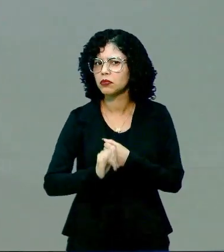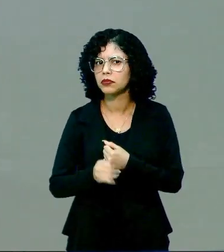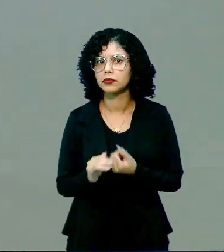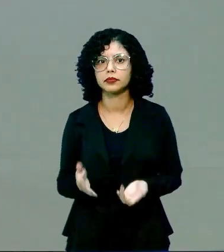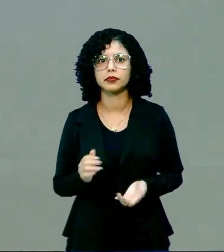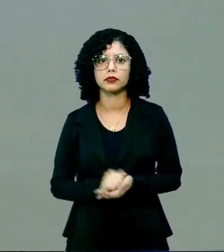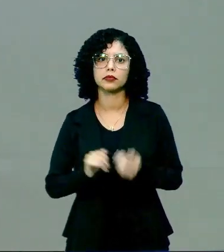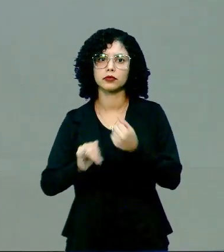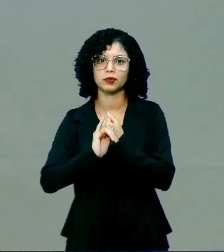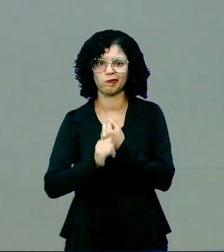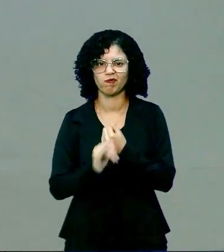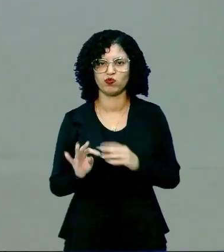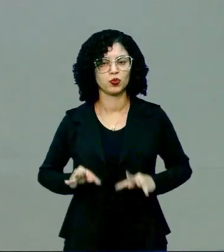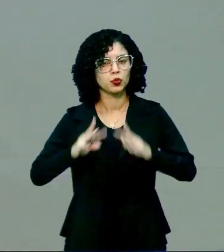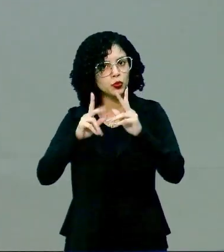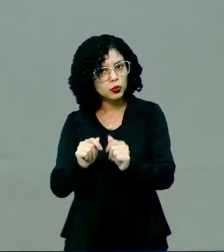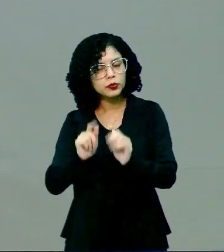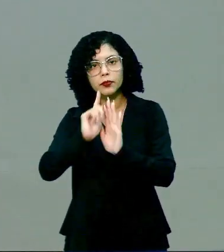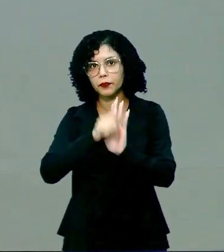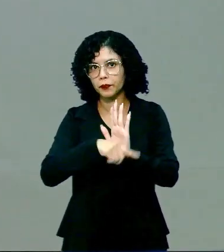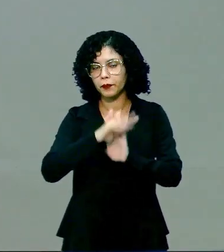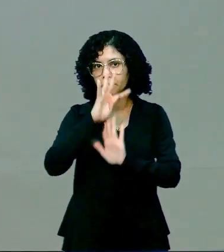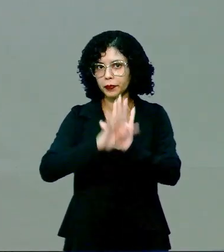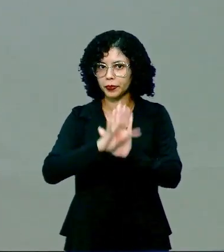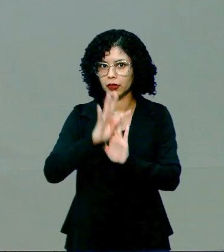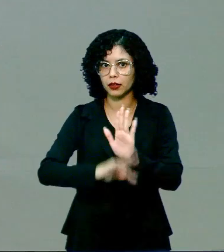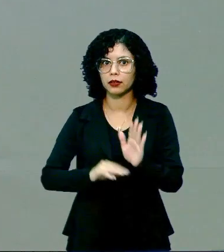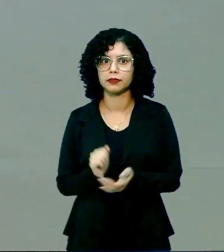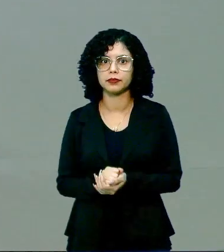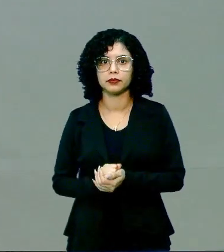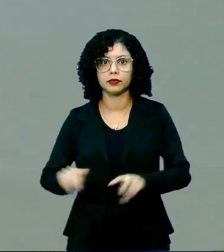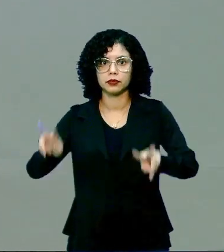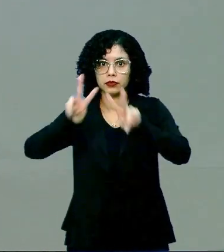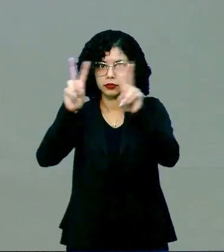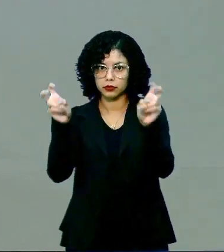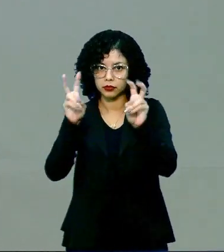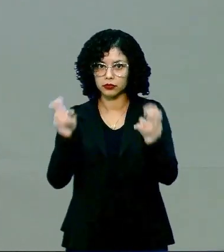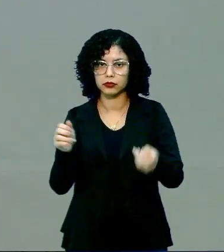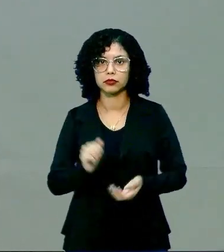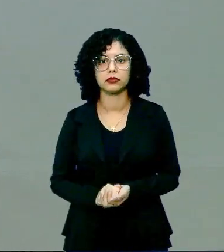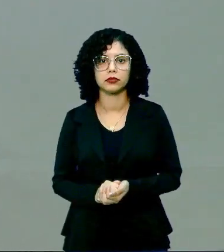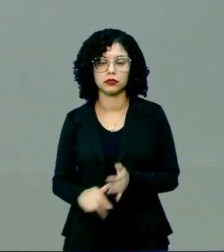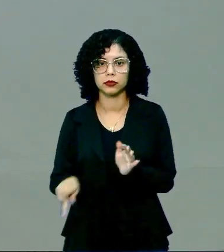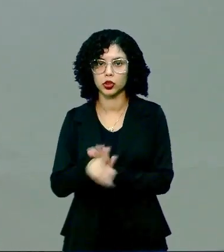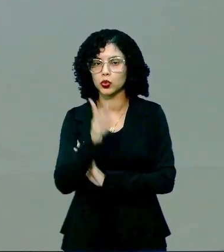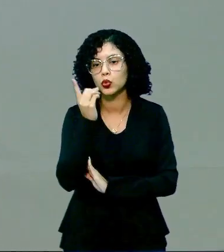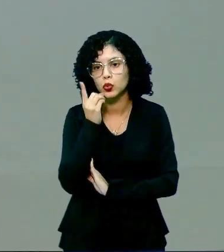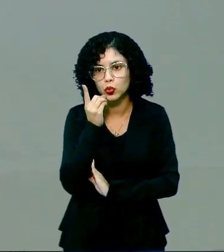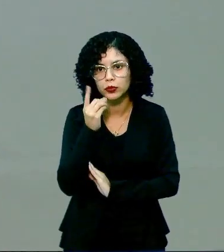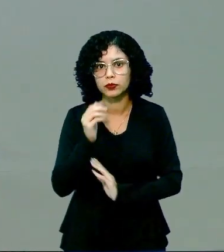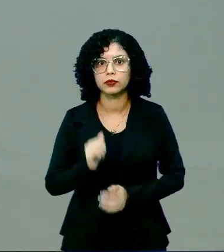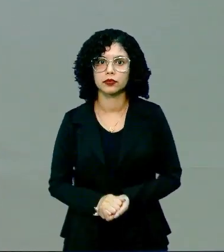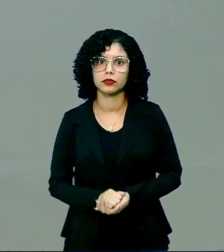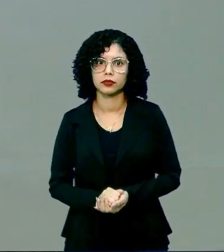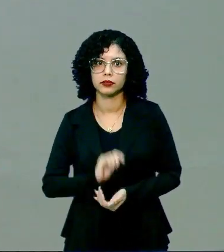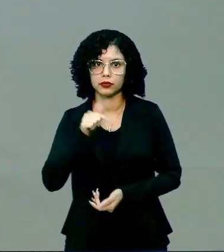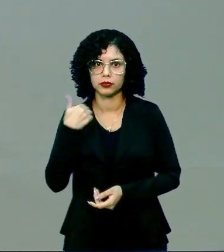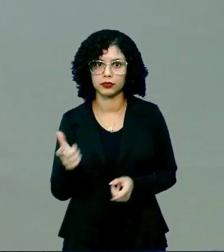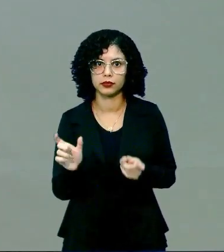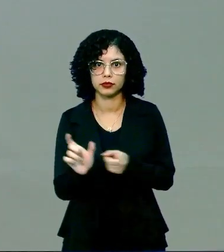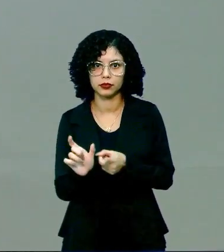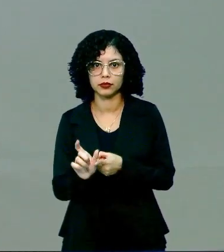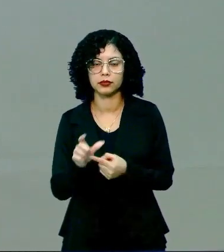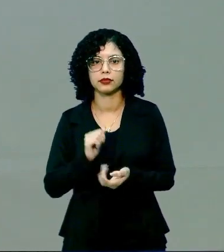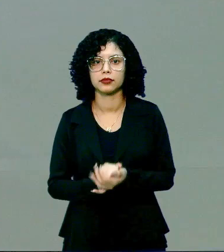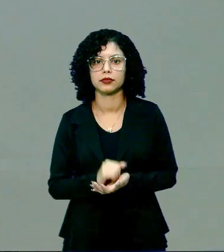crônica? Gente, crônica é um gênero textual que aborda temas do cotidiano. Lá vai outra